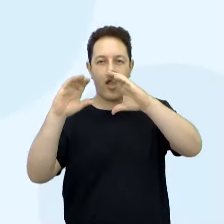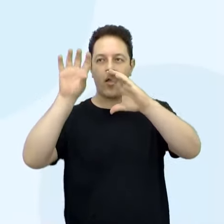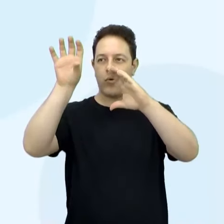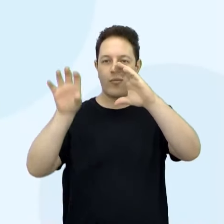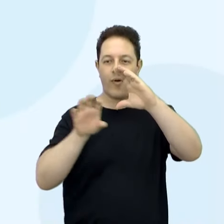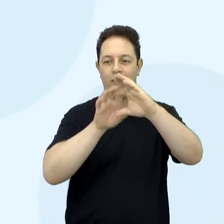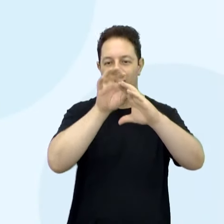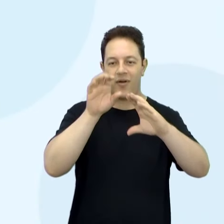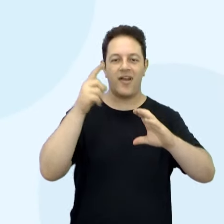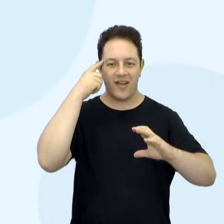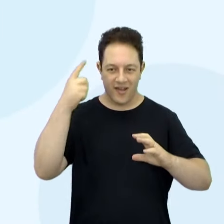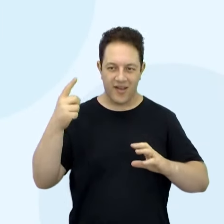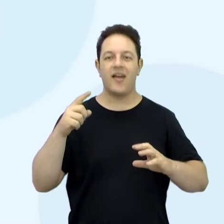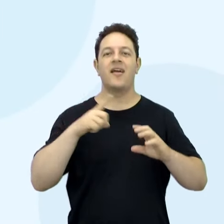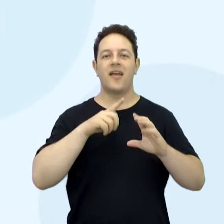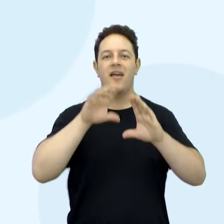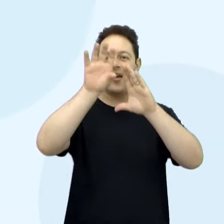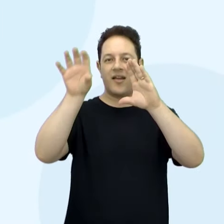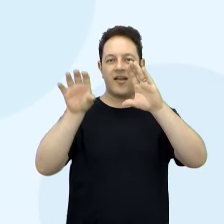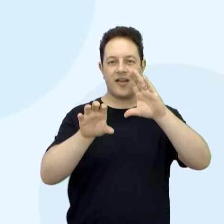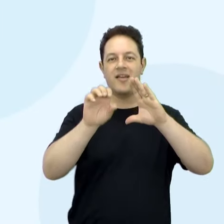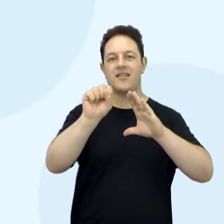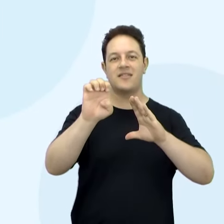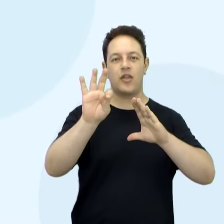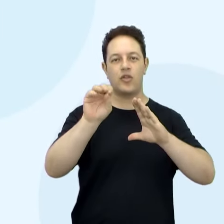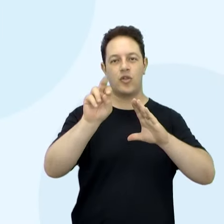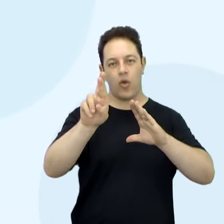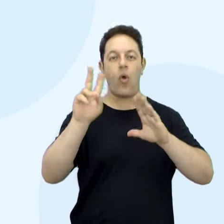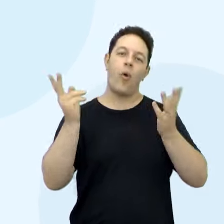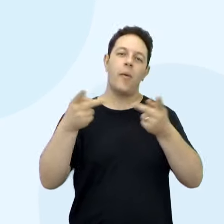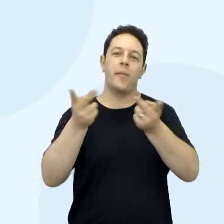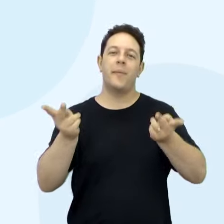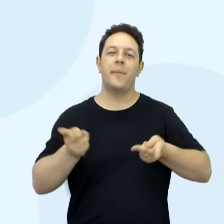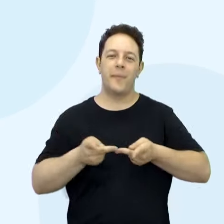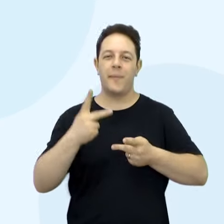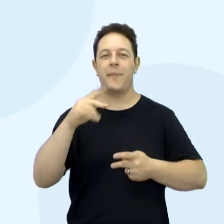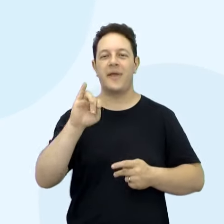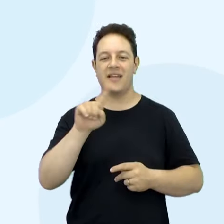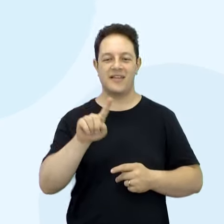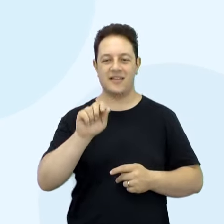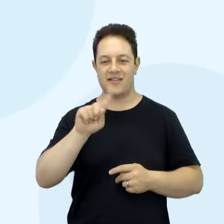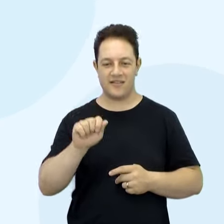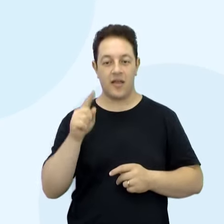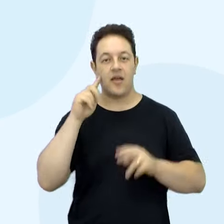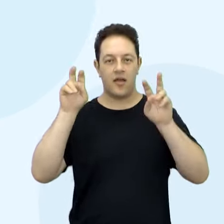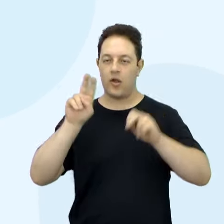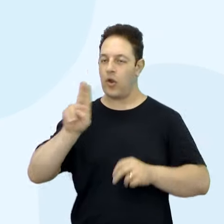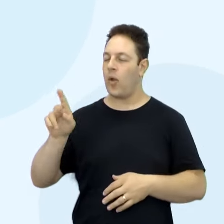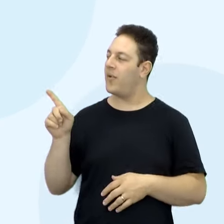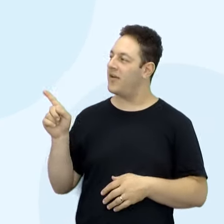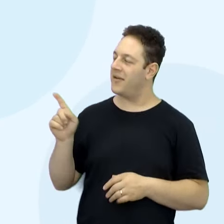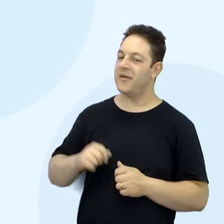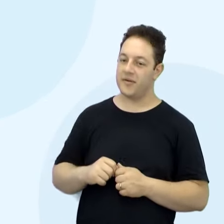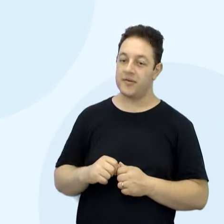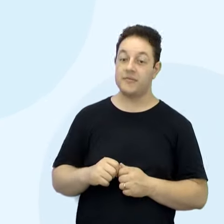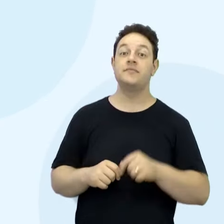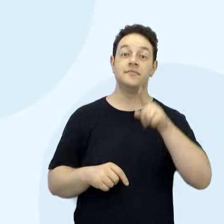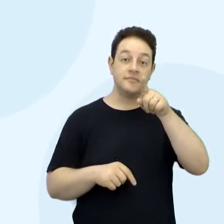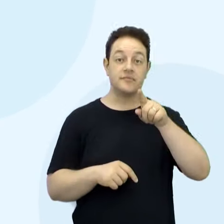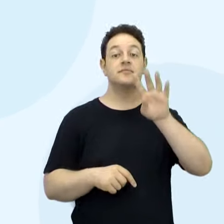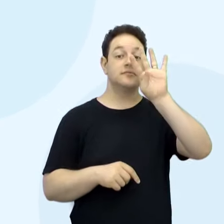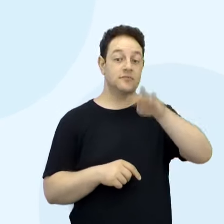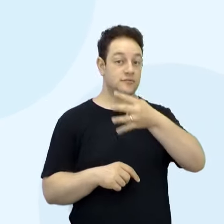custa o gráfico de setor que eu apresentei para vocês. Então é o gráfico de setor. Aí no Excel